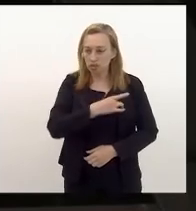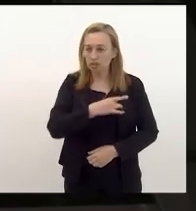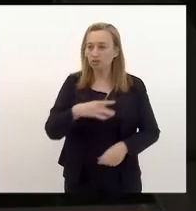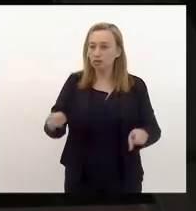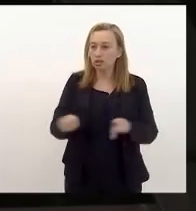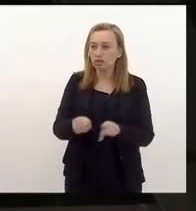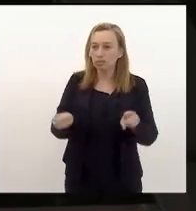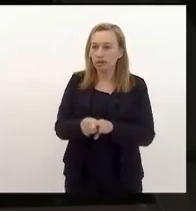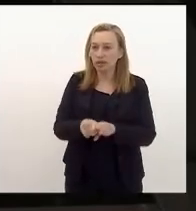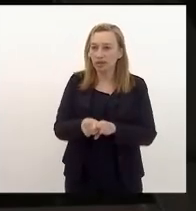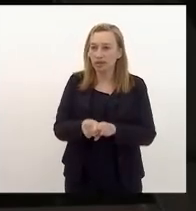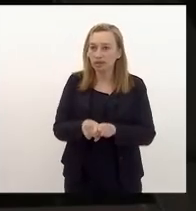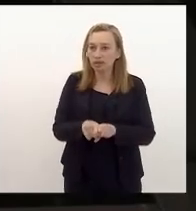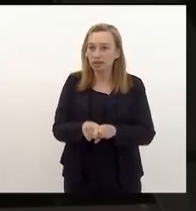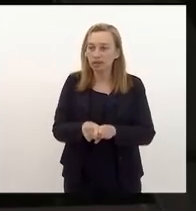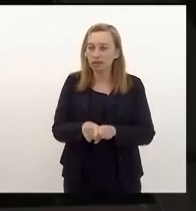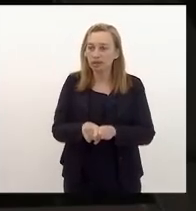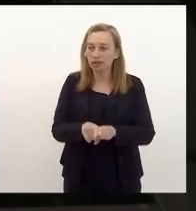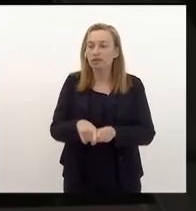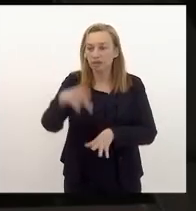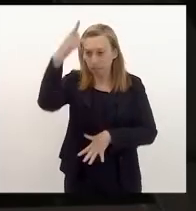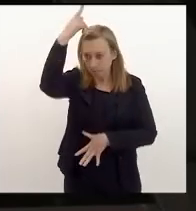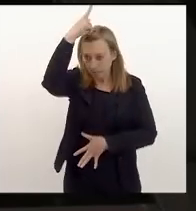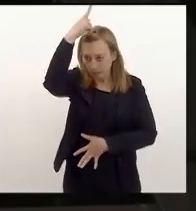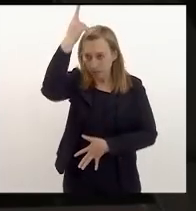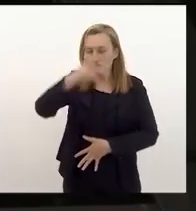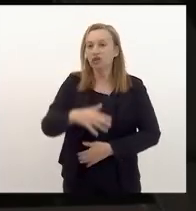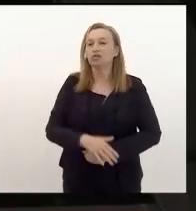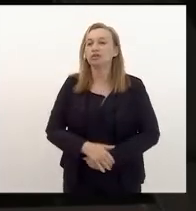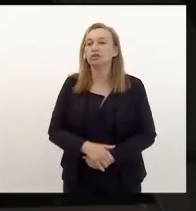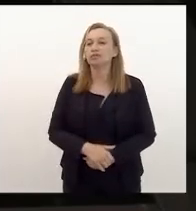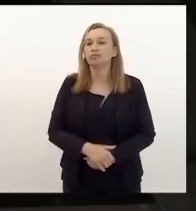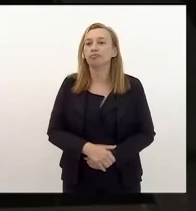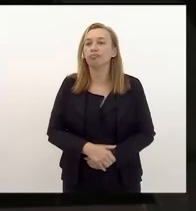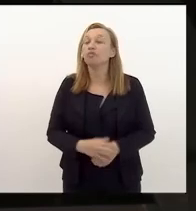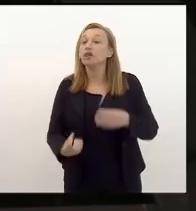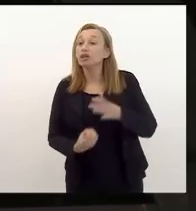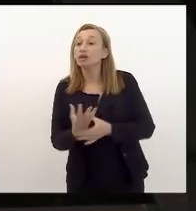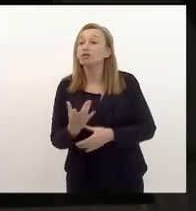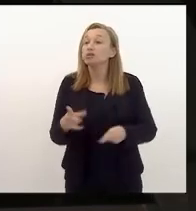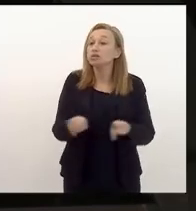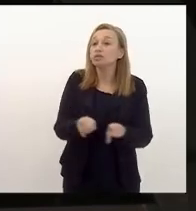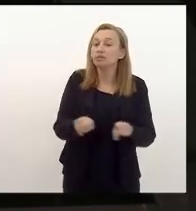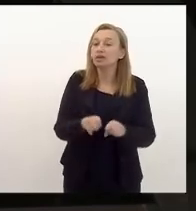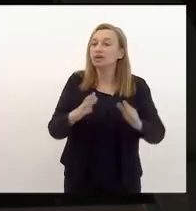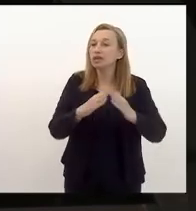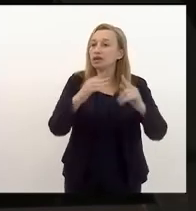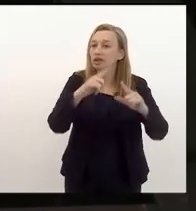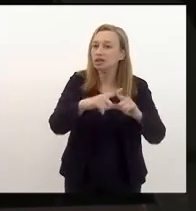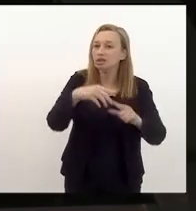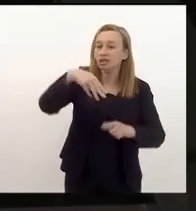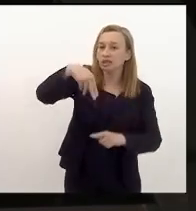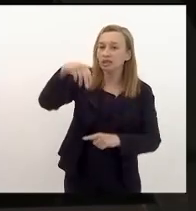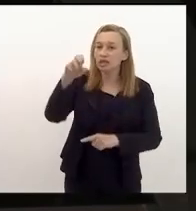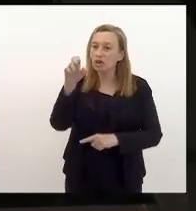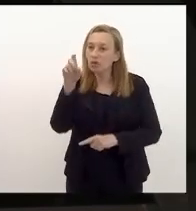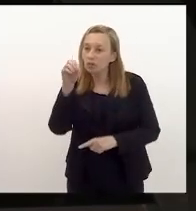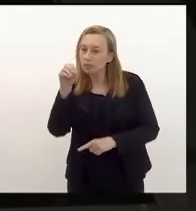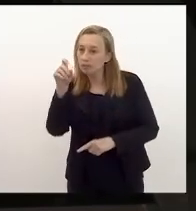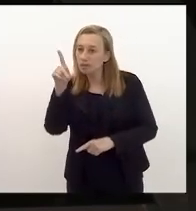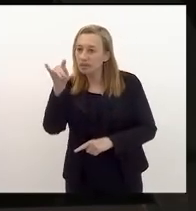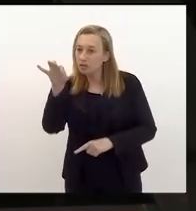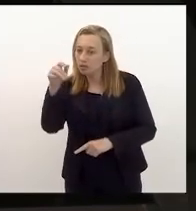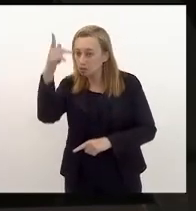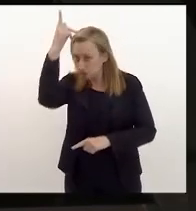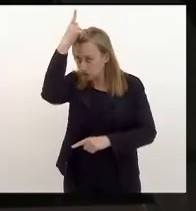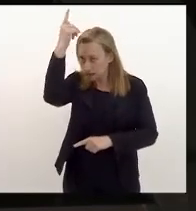também se tornaram pentecostais. Surgiram também as igrejas neopentecostais,